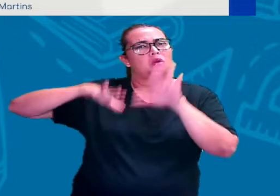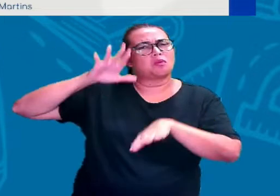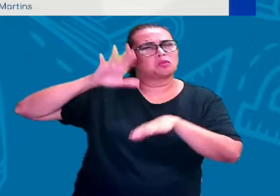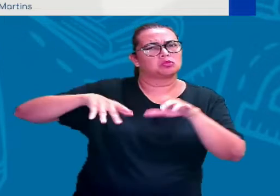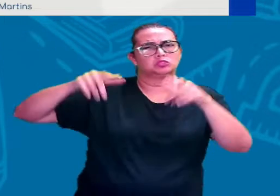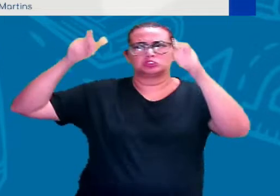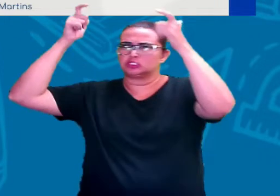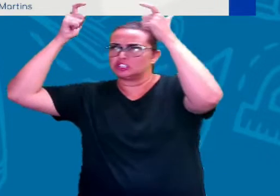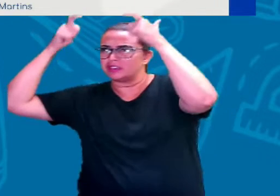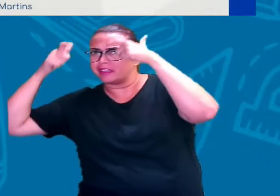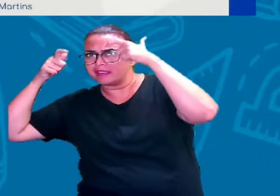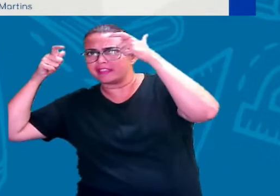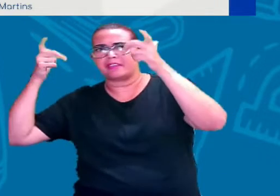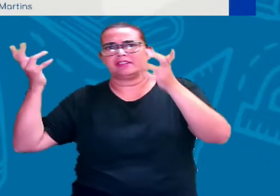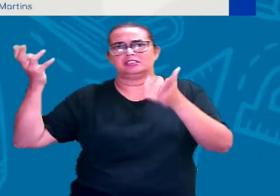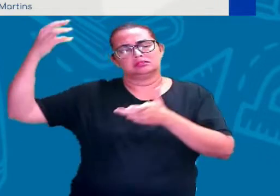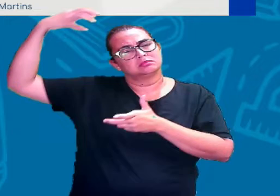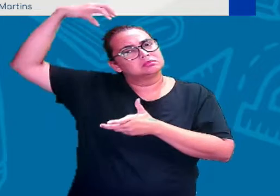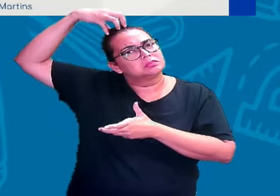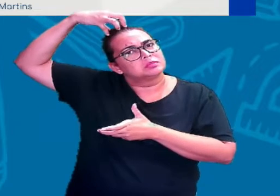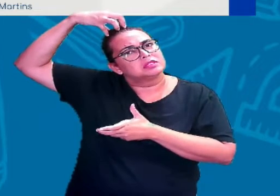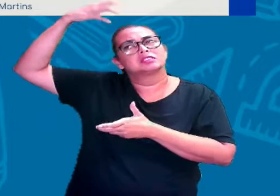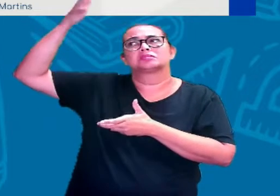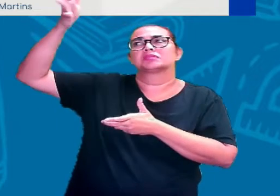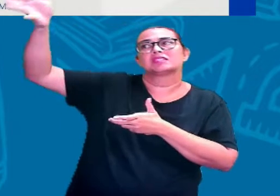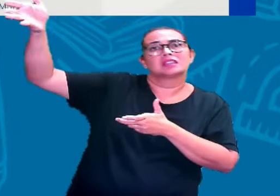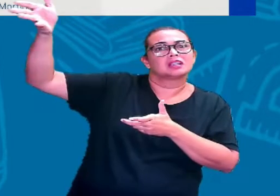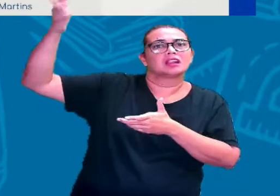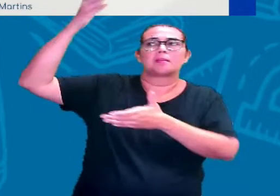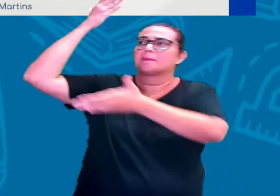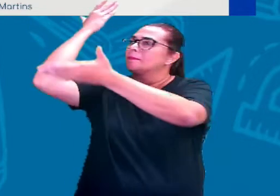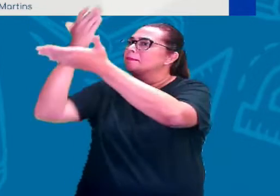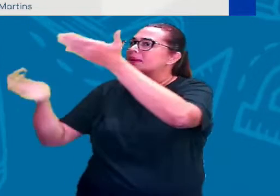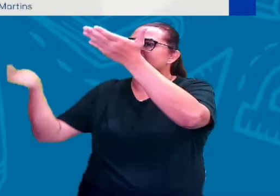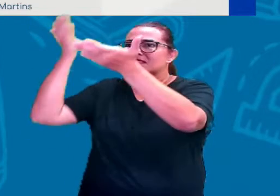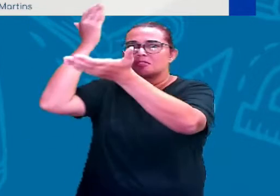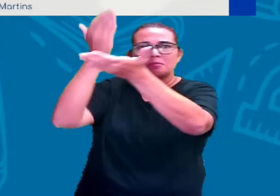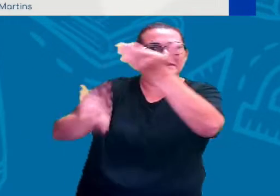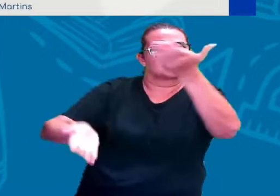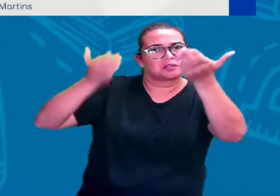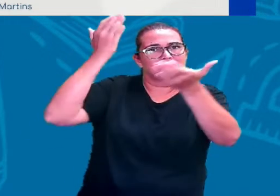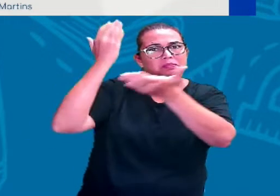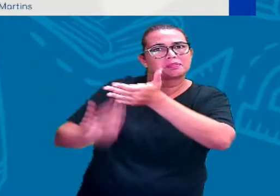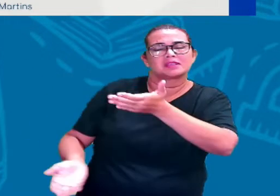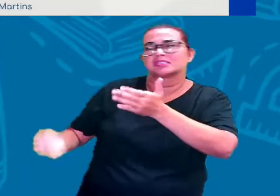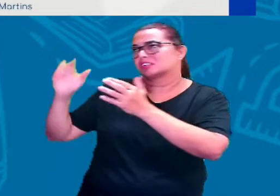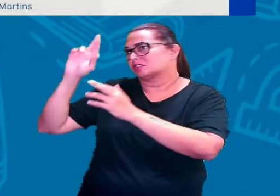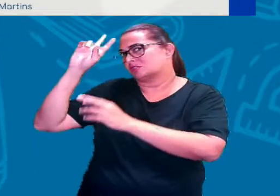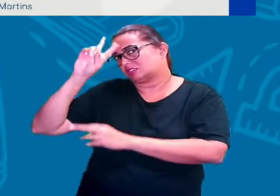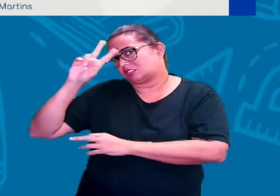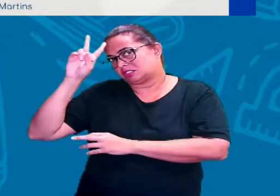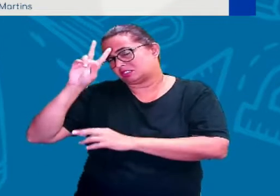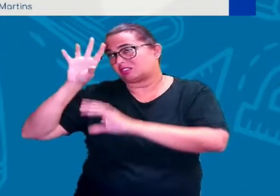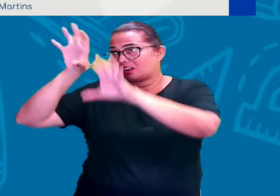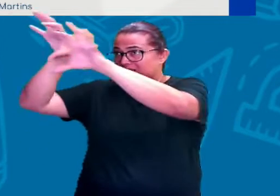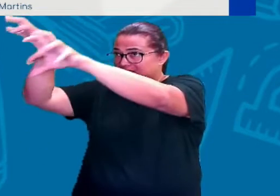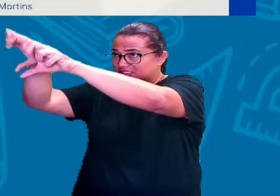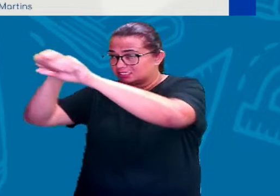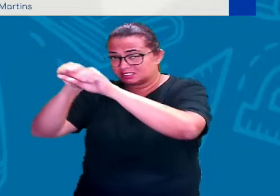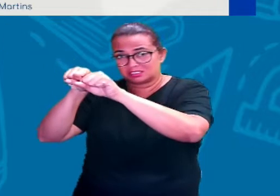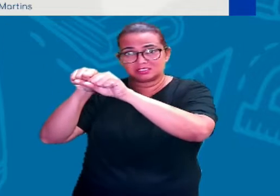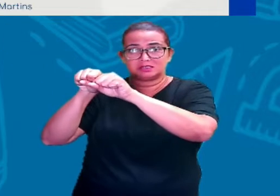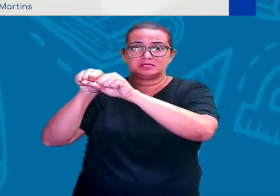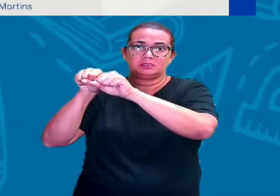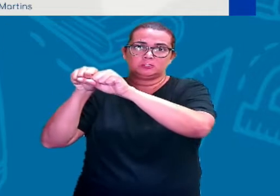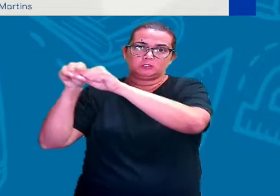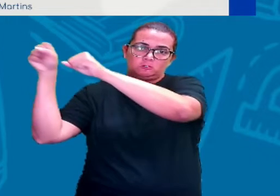rainhas, príncipes, princesas, né? Que perderam a sua história porque foram trazidos à força